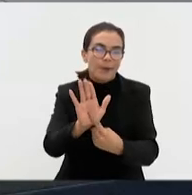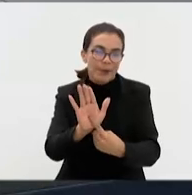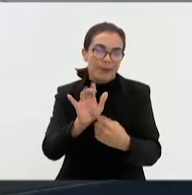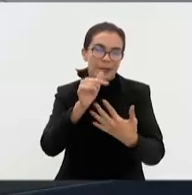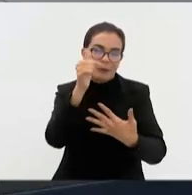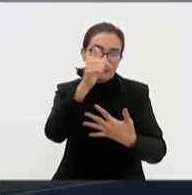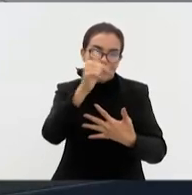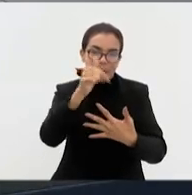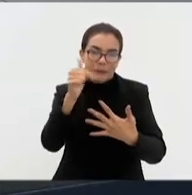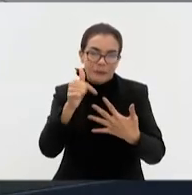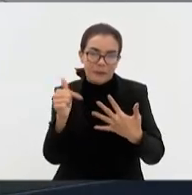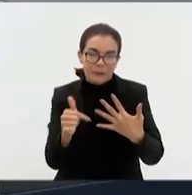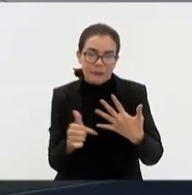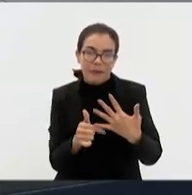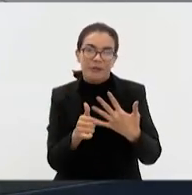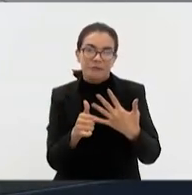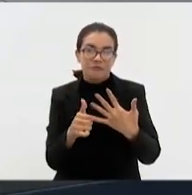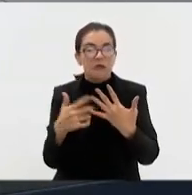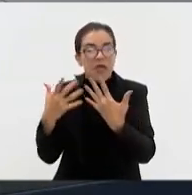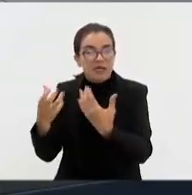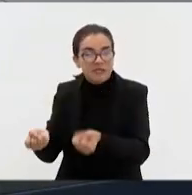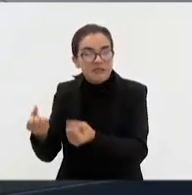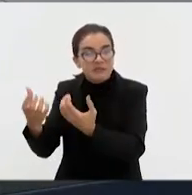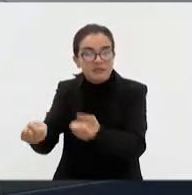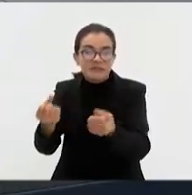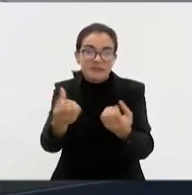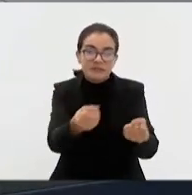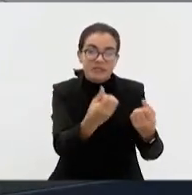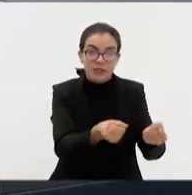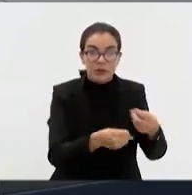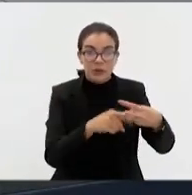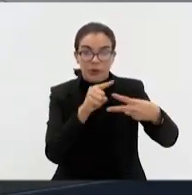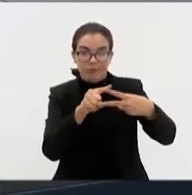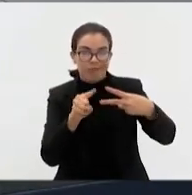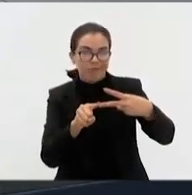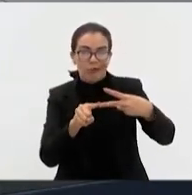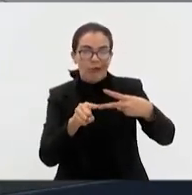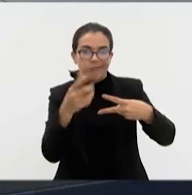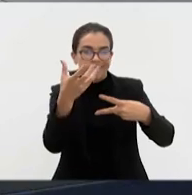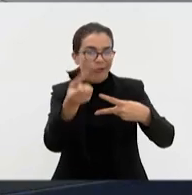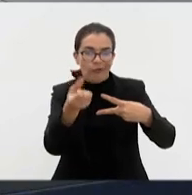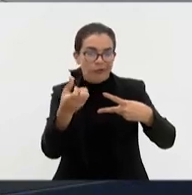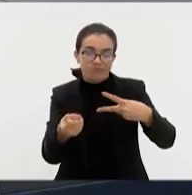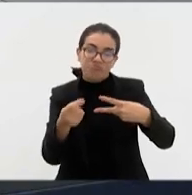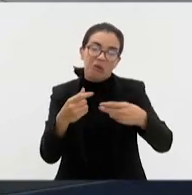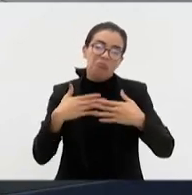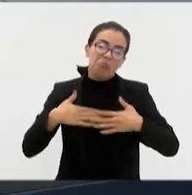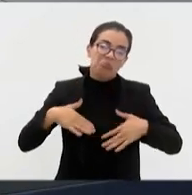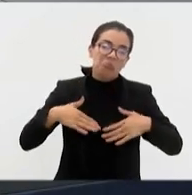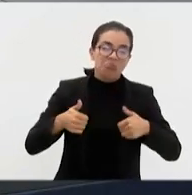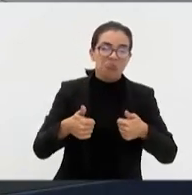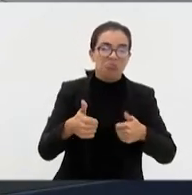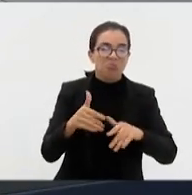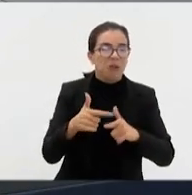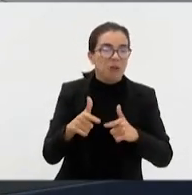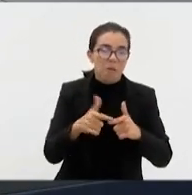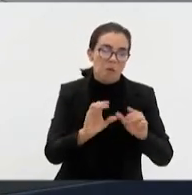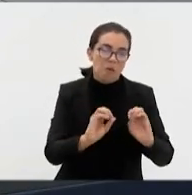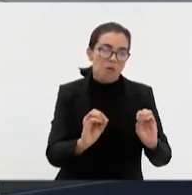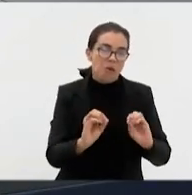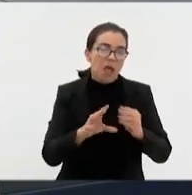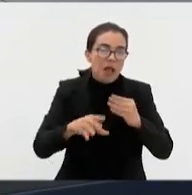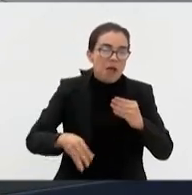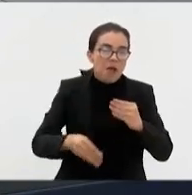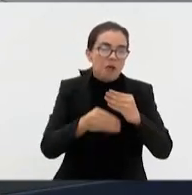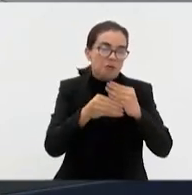eles foram, inclusive, acatados. Dois não foram, mas com muita tranquilidade, porque eram contribuições